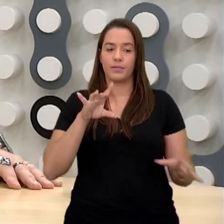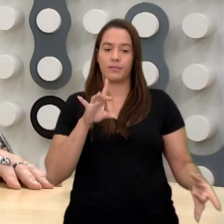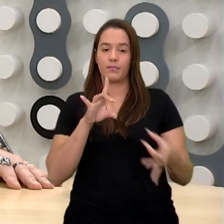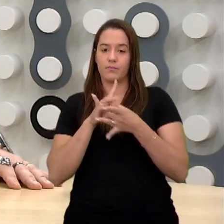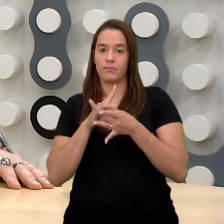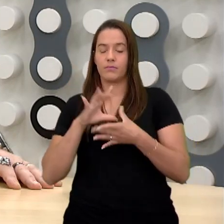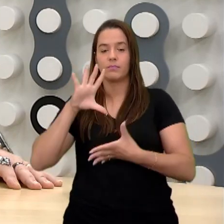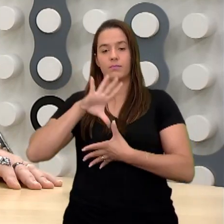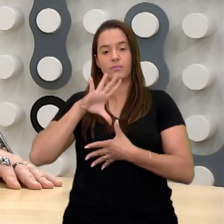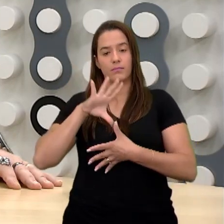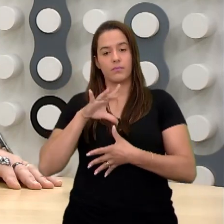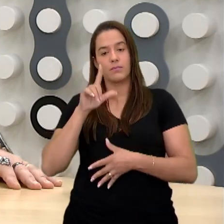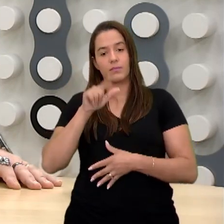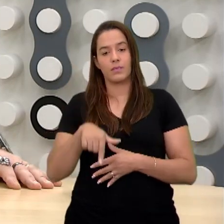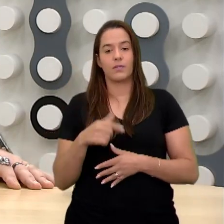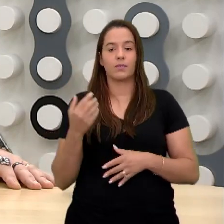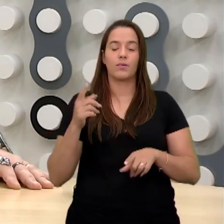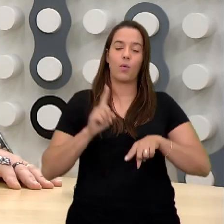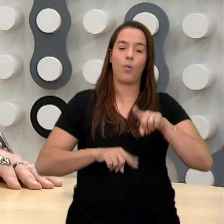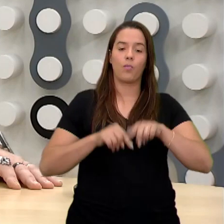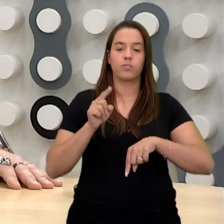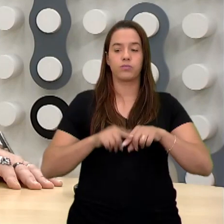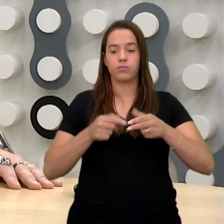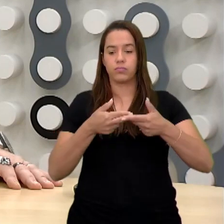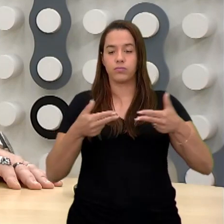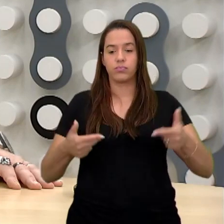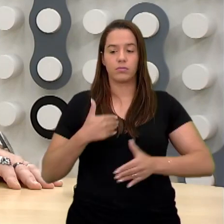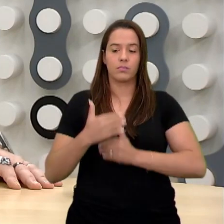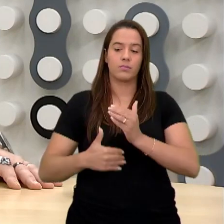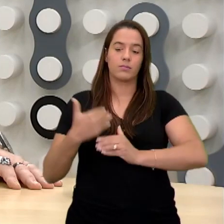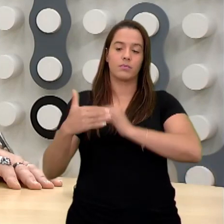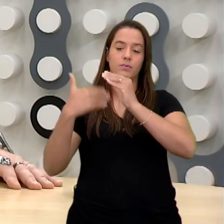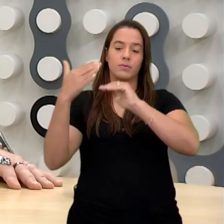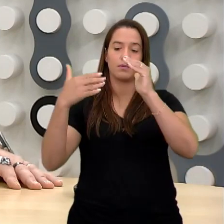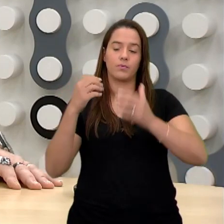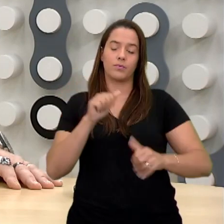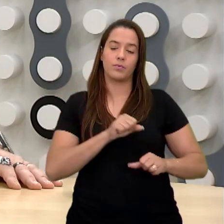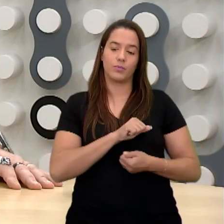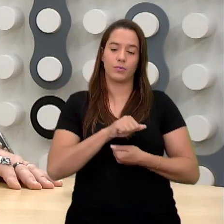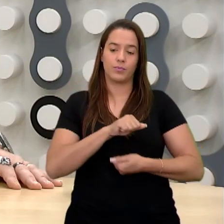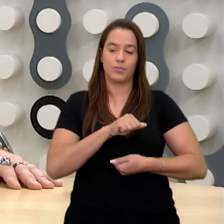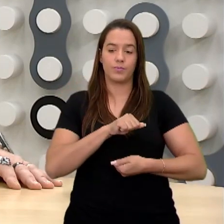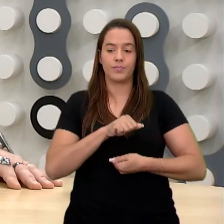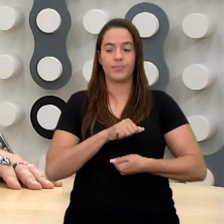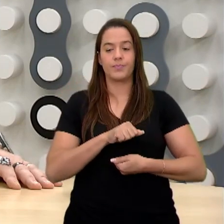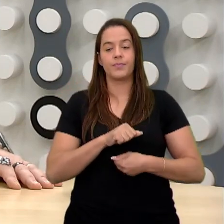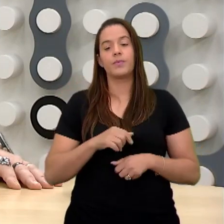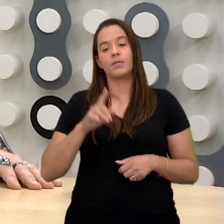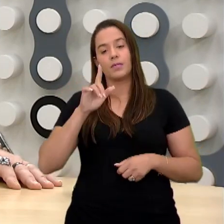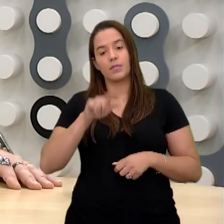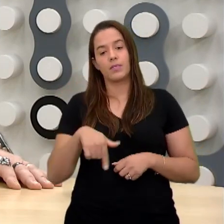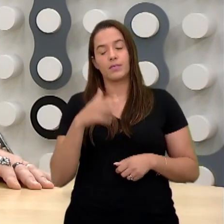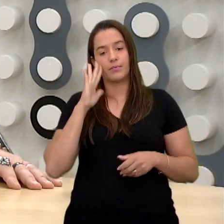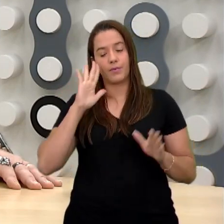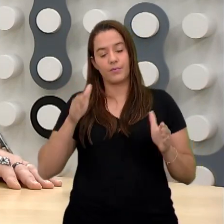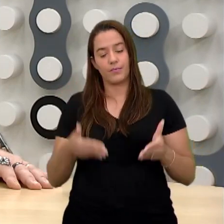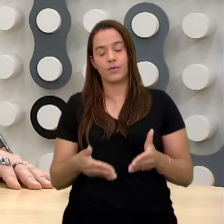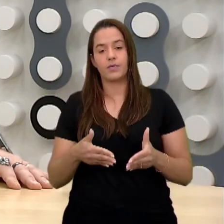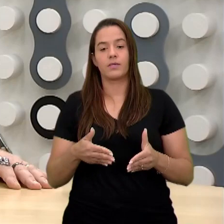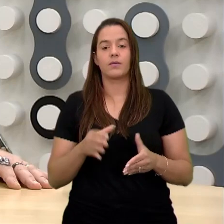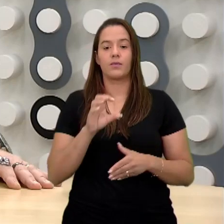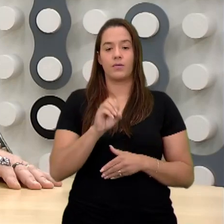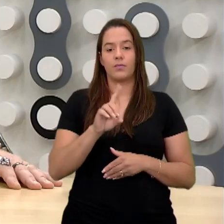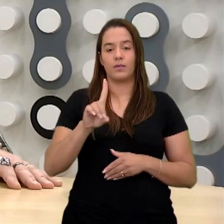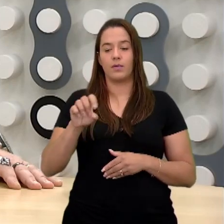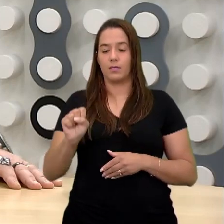do mapa, que são aí os objetos de desenvolvimento sustentável. No caso, a gente vai dar ênfase para os ODS